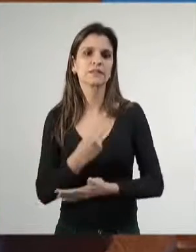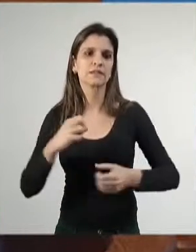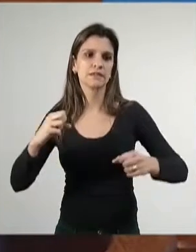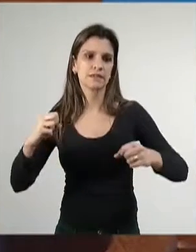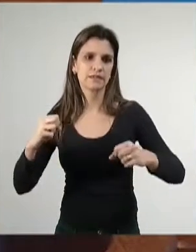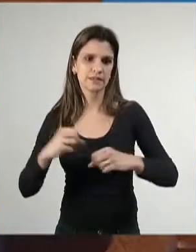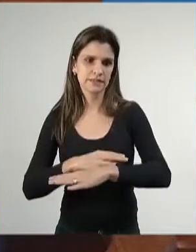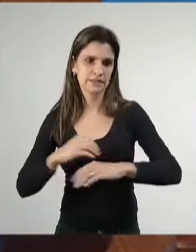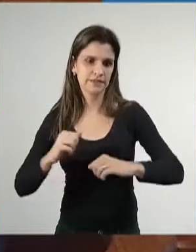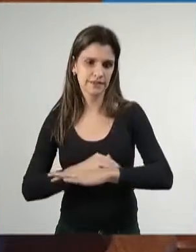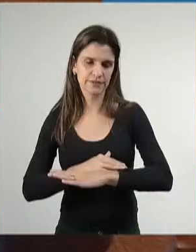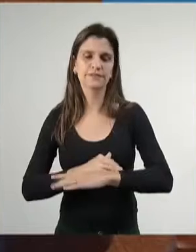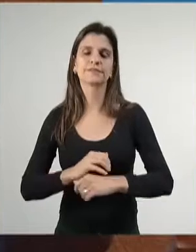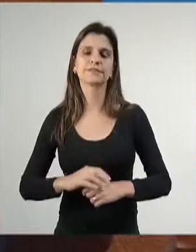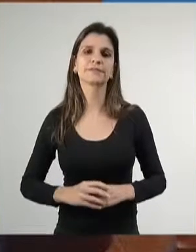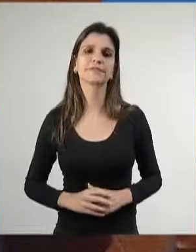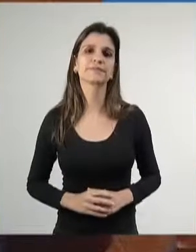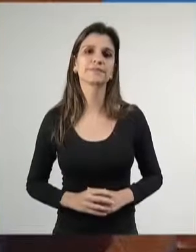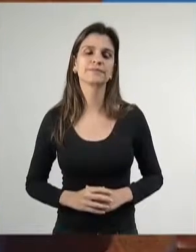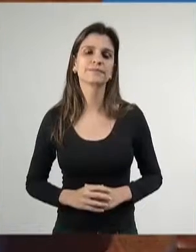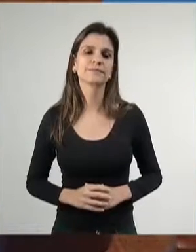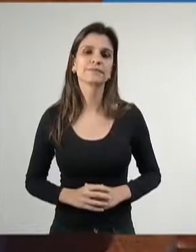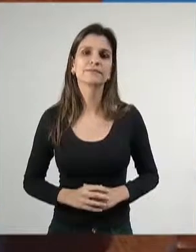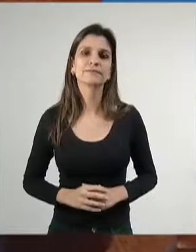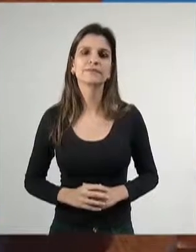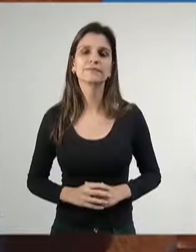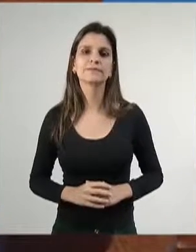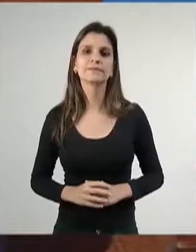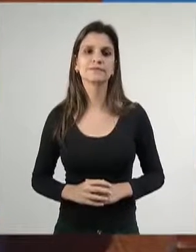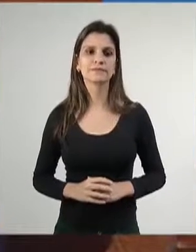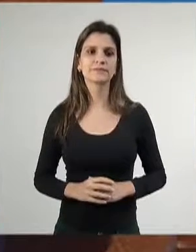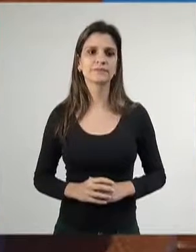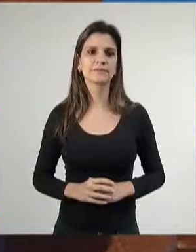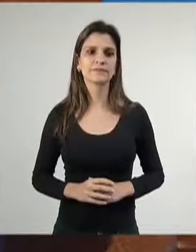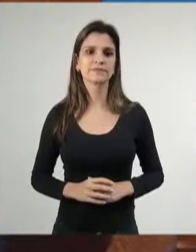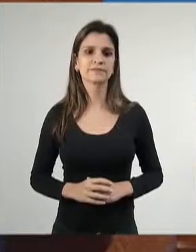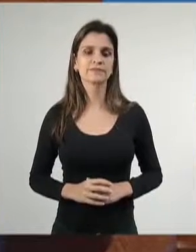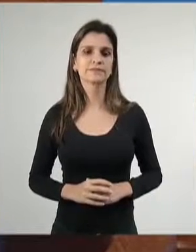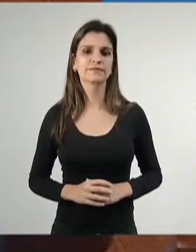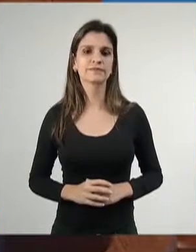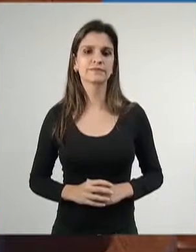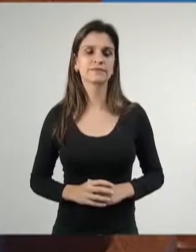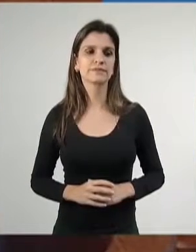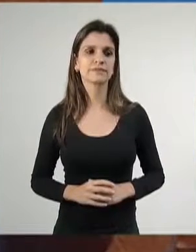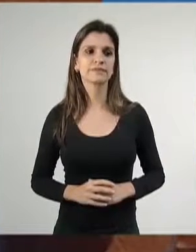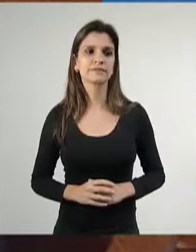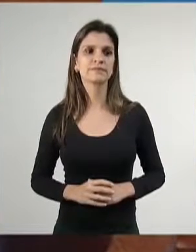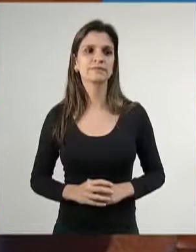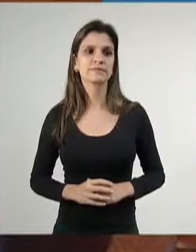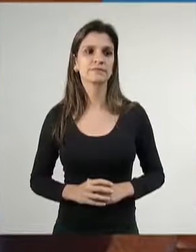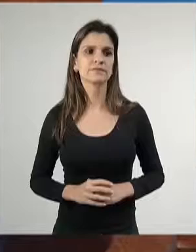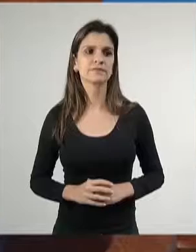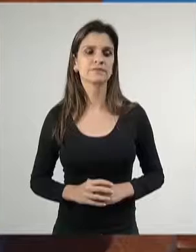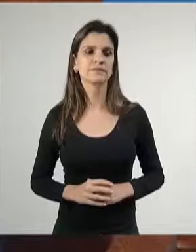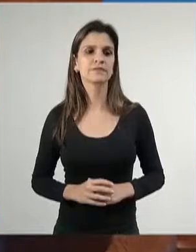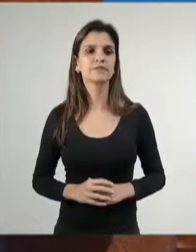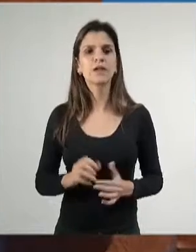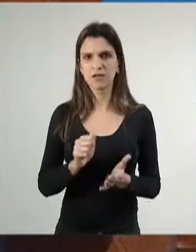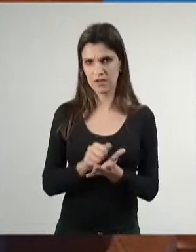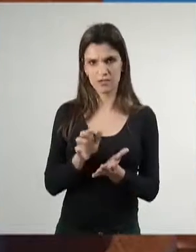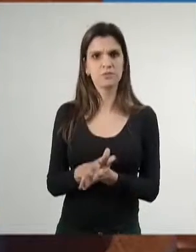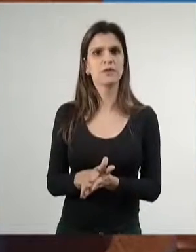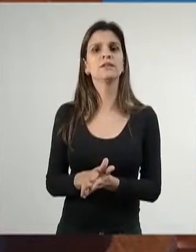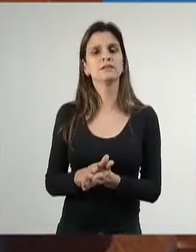Isso não impede as infrações, aliás, as penas que já existem em cima das infrações. Esses